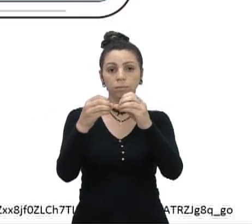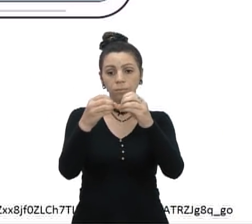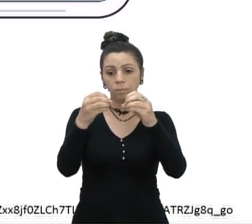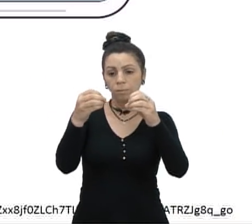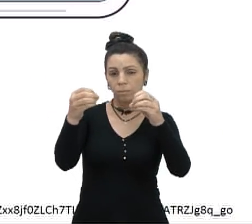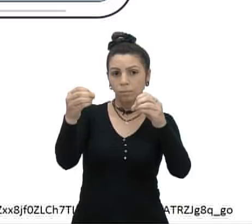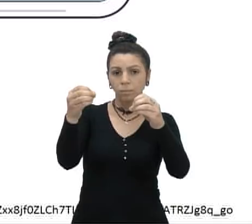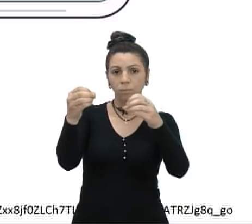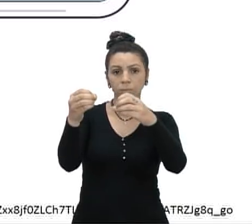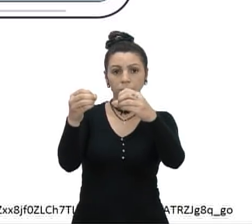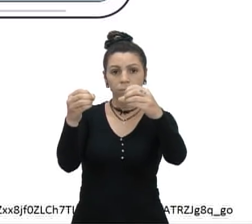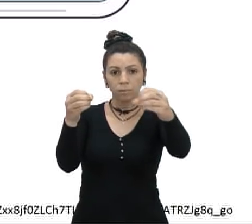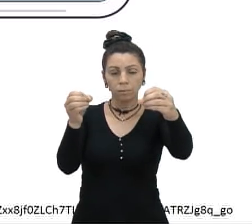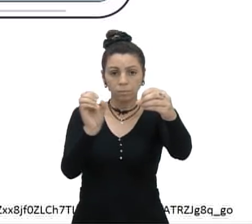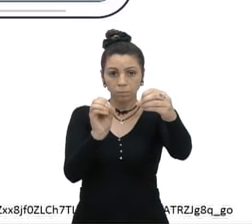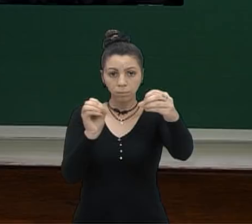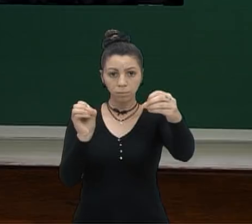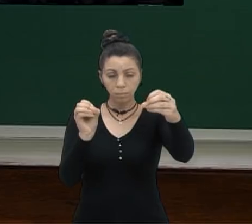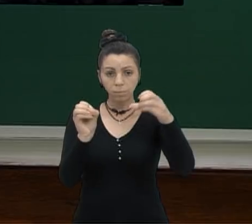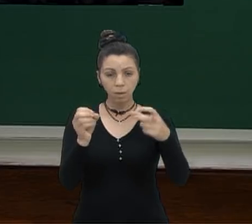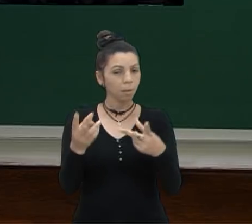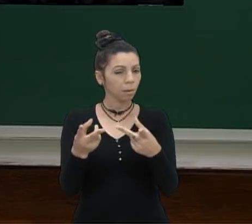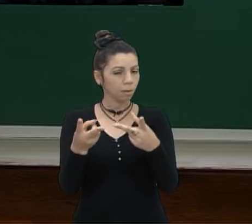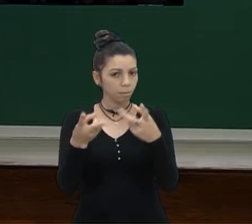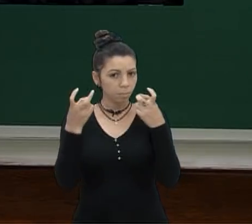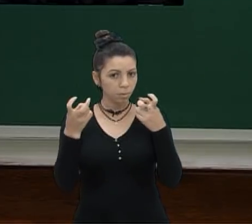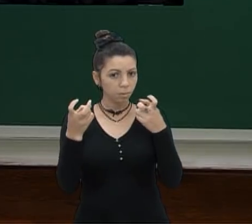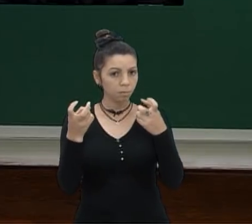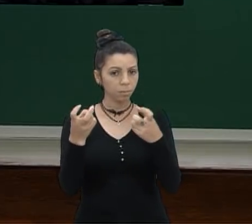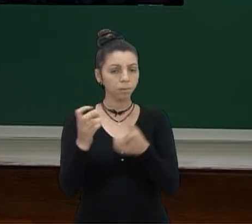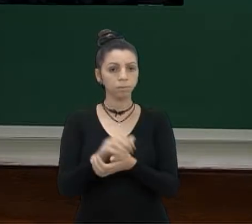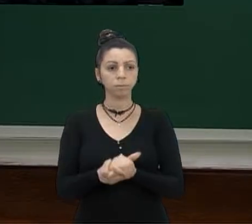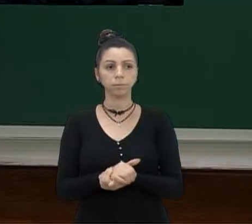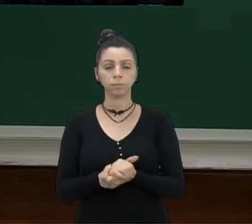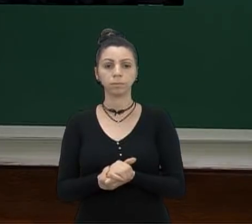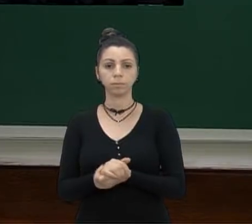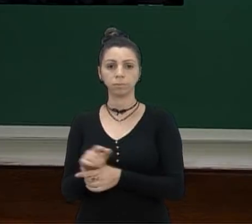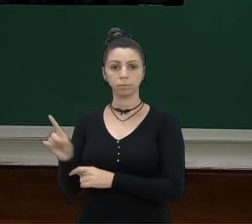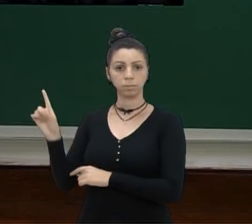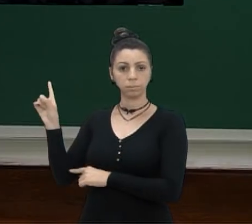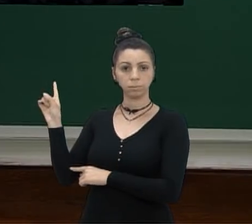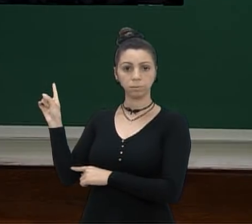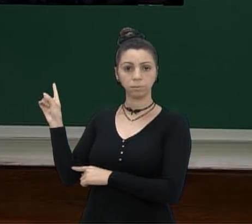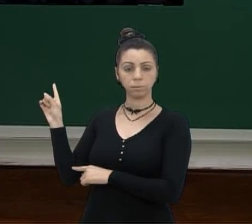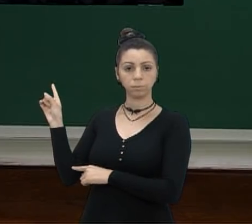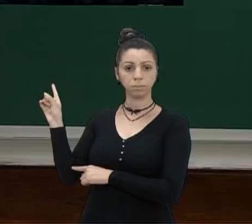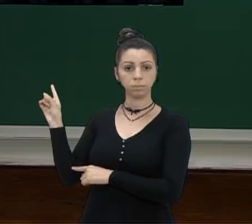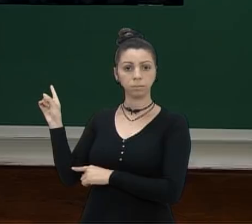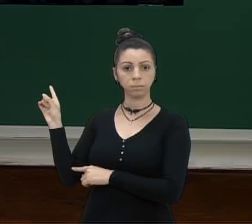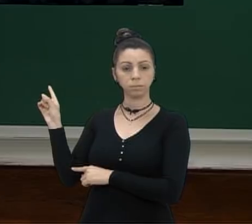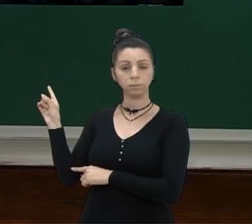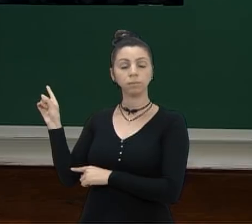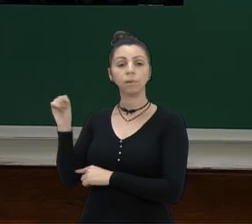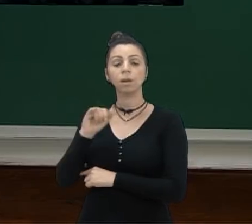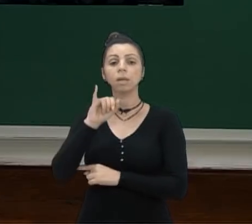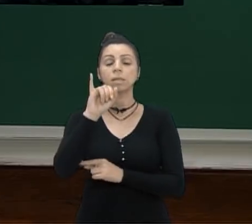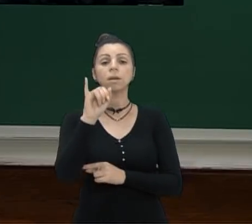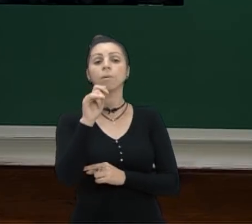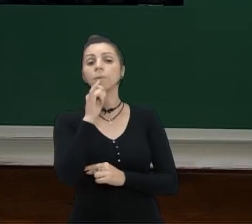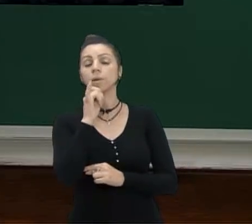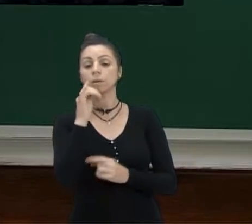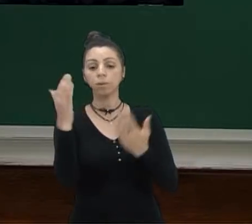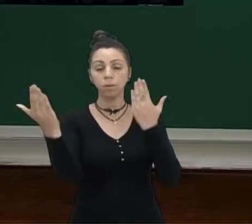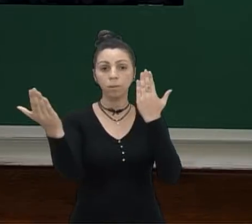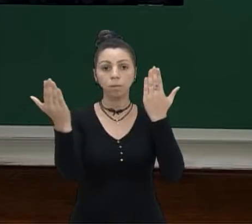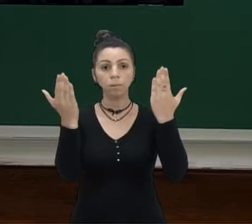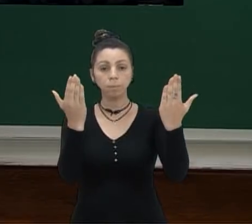afastadas uma das outras. Vocês perceberam isso na animação e nesse desenho que eu trago aqui para vocês. Então, se eu comparar o